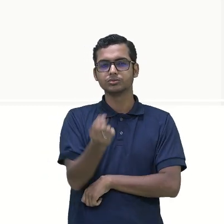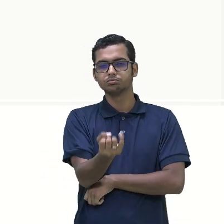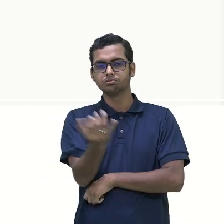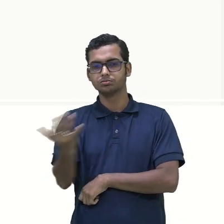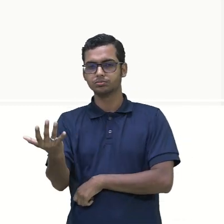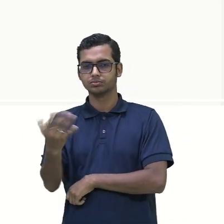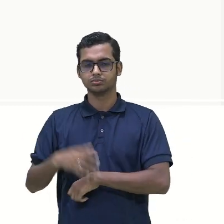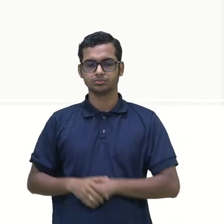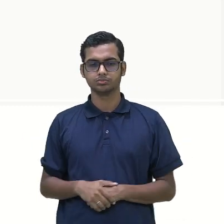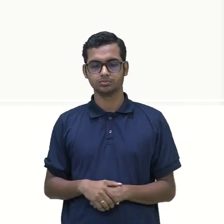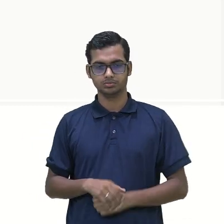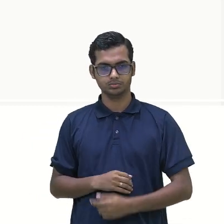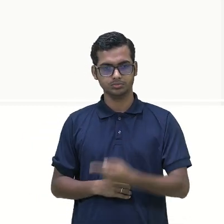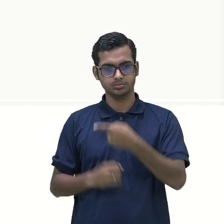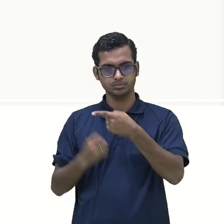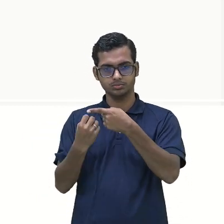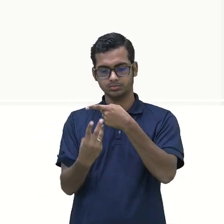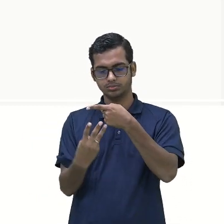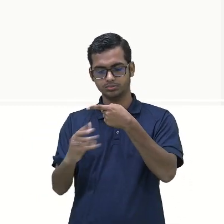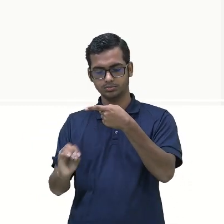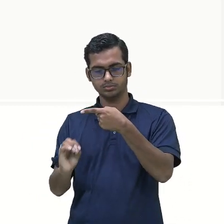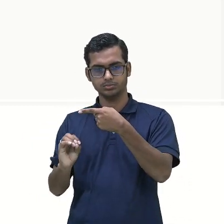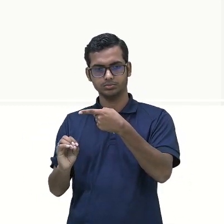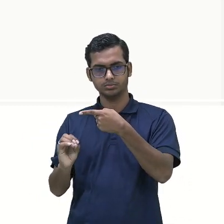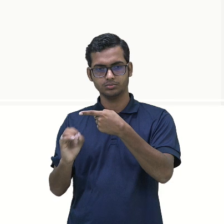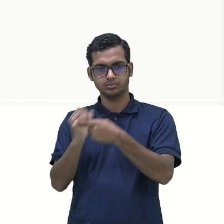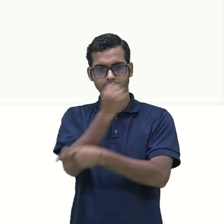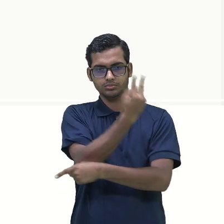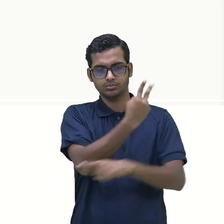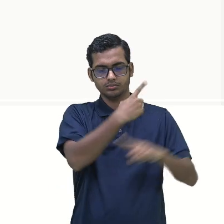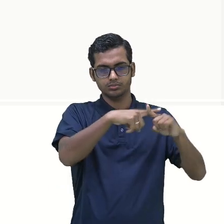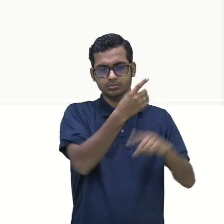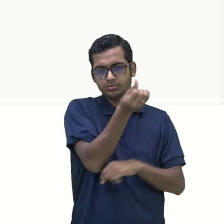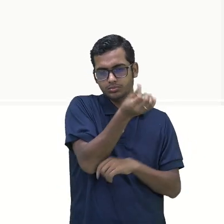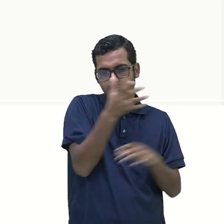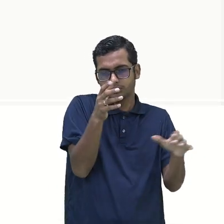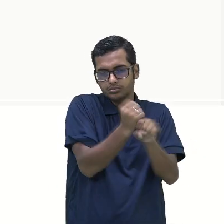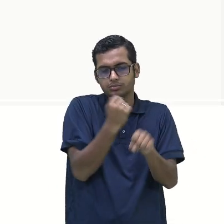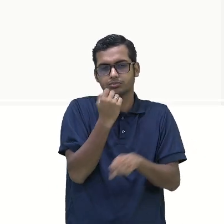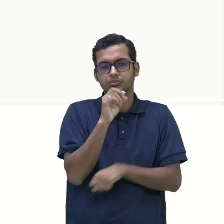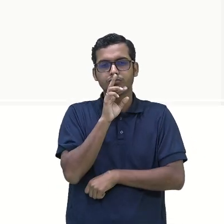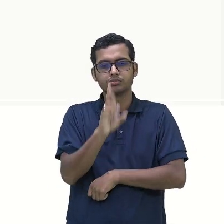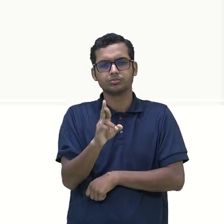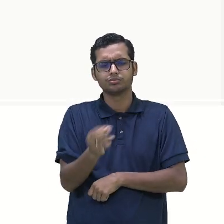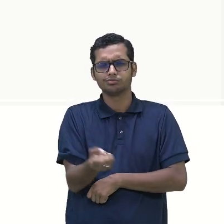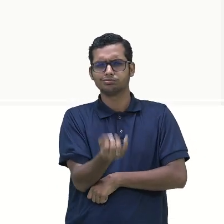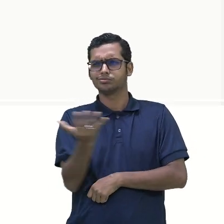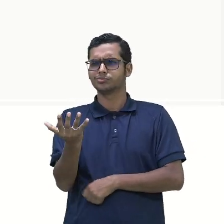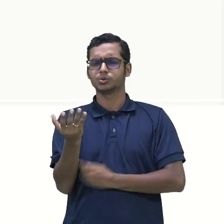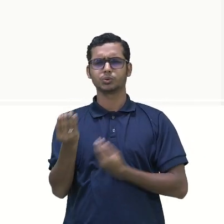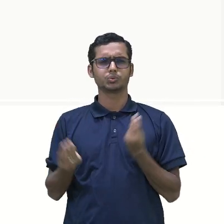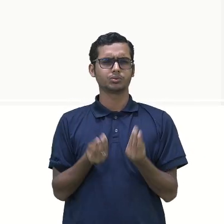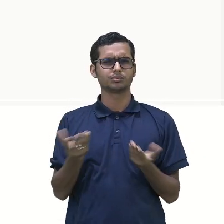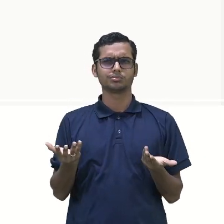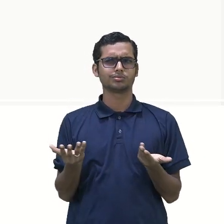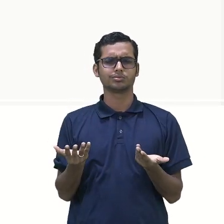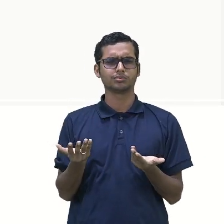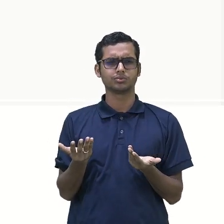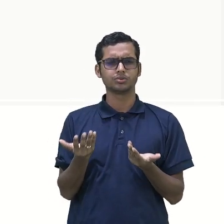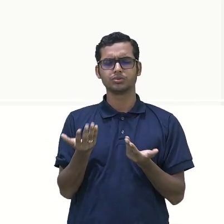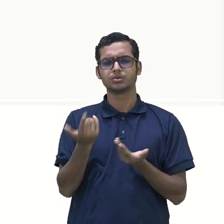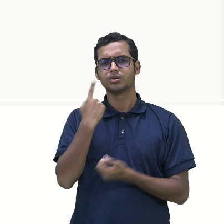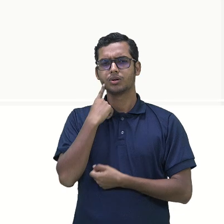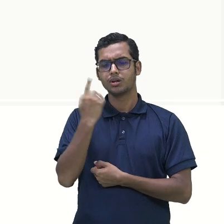30, 2 vezes 3, 6... Ah, não, mas espera aí, ele não quer saber isso, ele quer saber